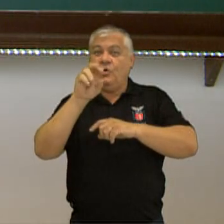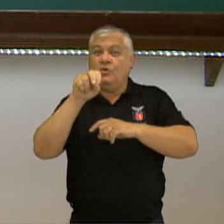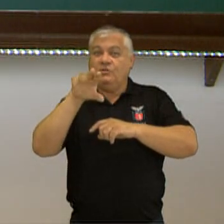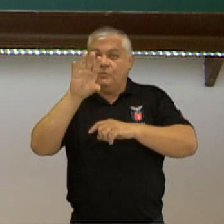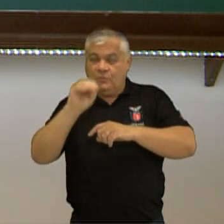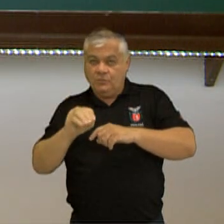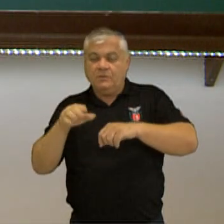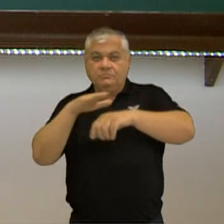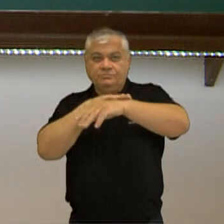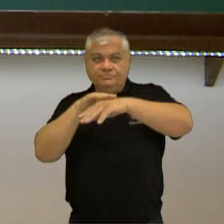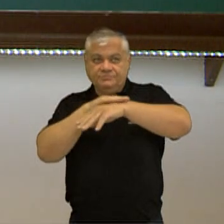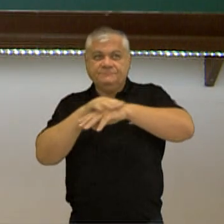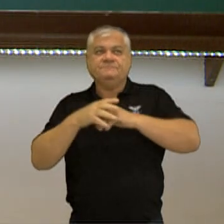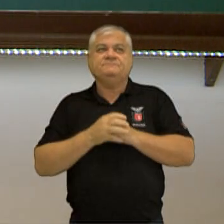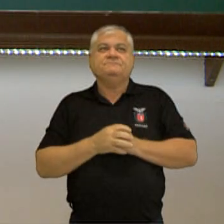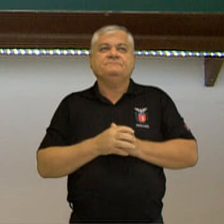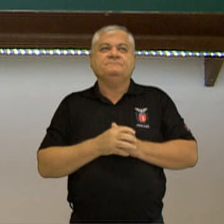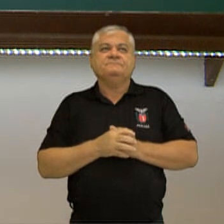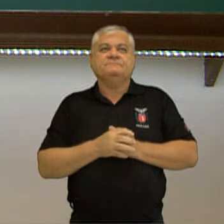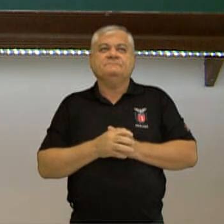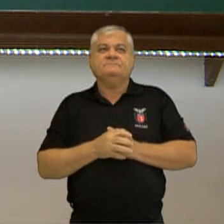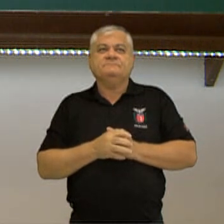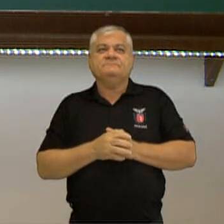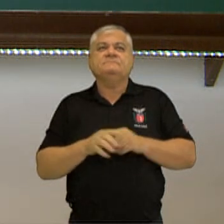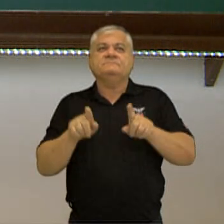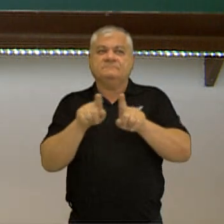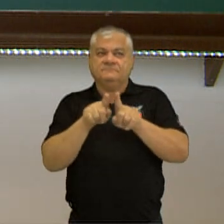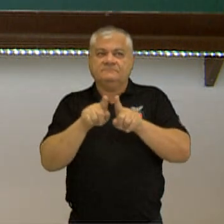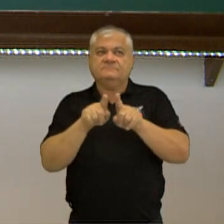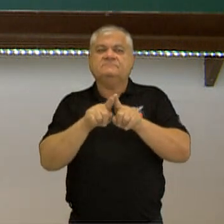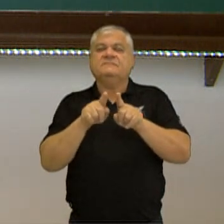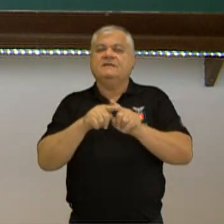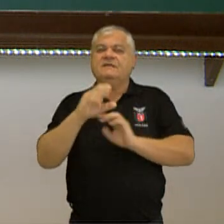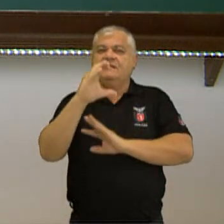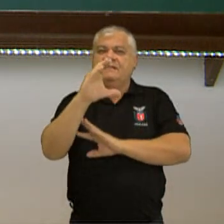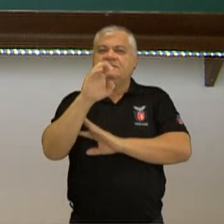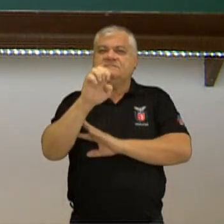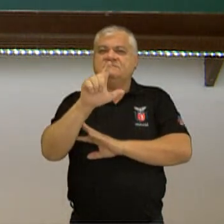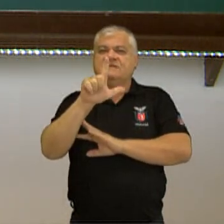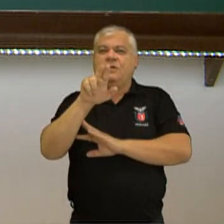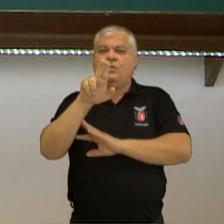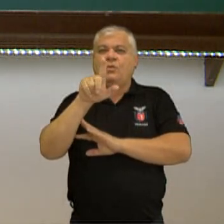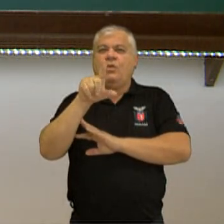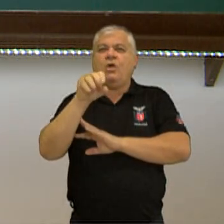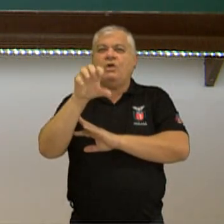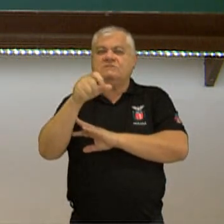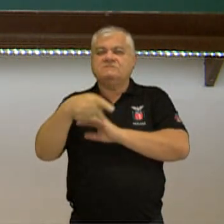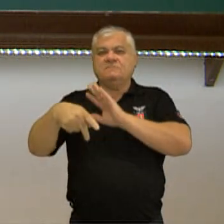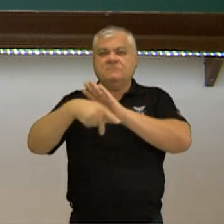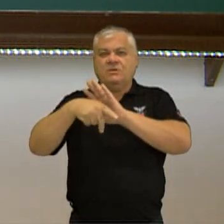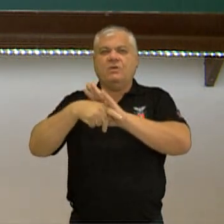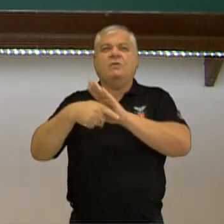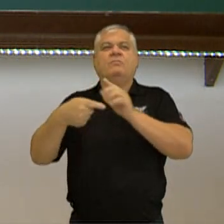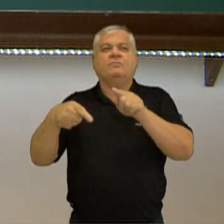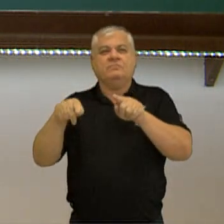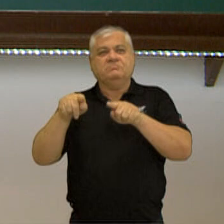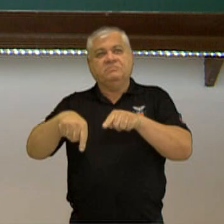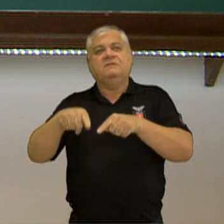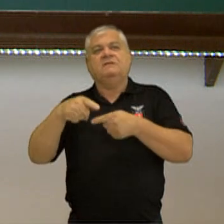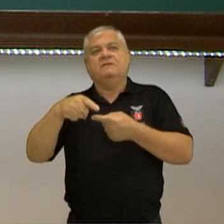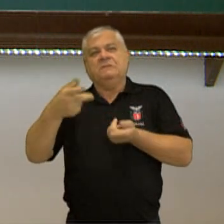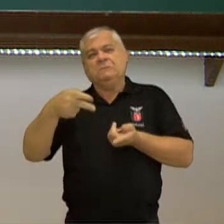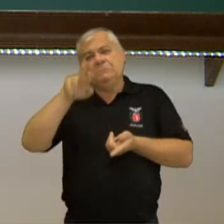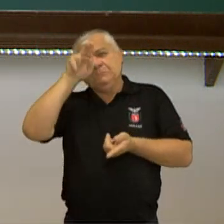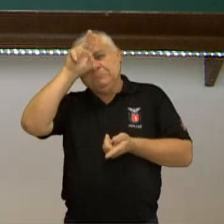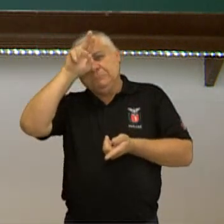as células, perdão. É, a celulose também presente na parede celular dos vegetais. também